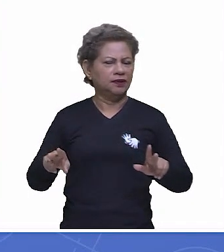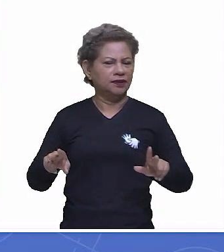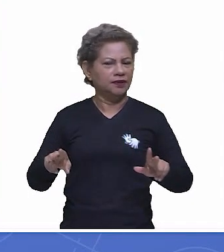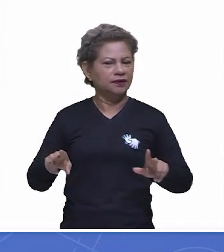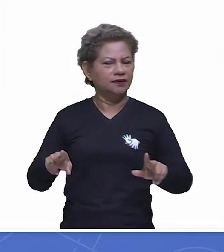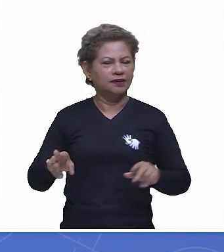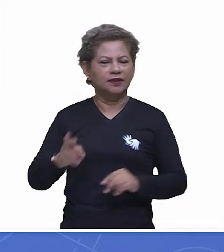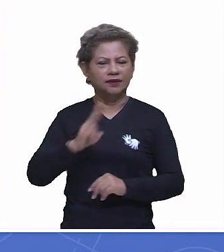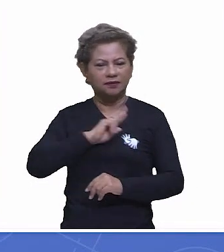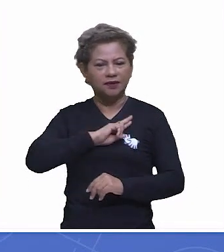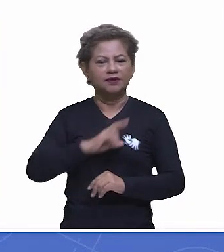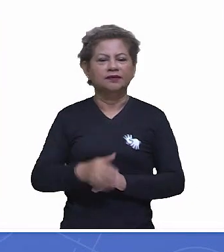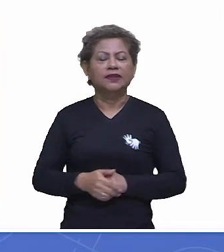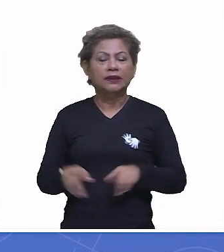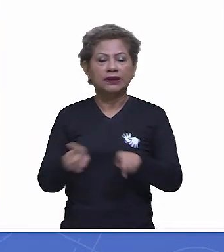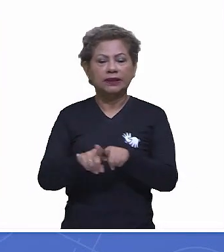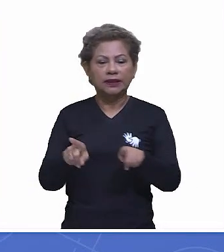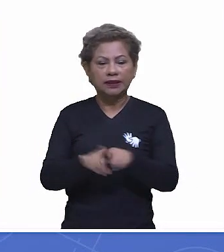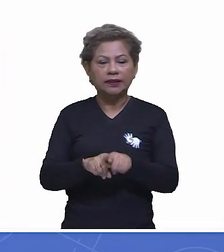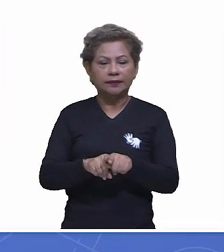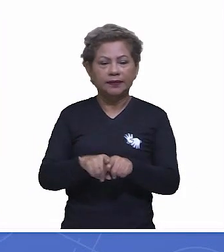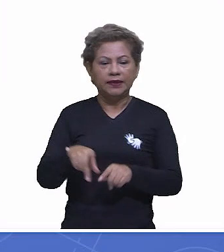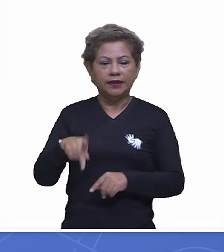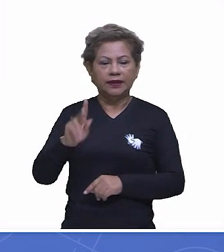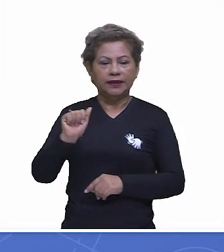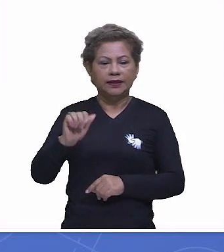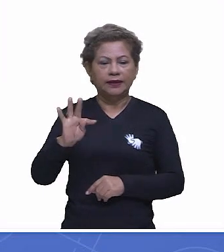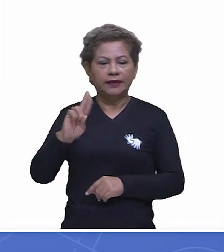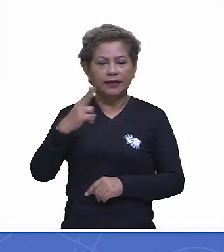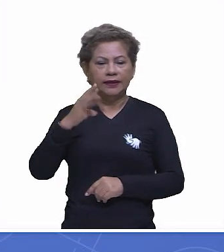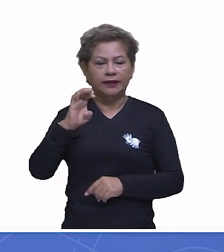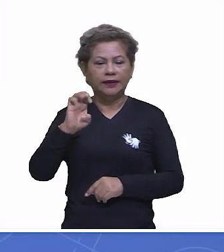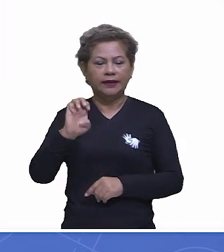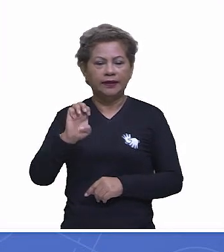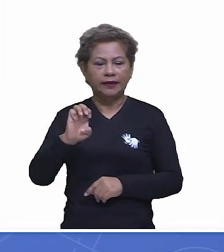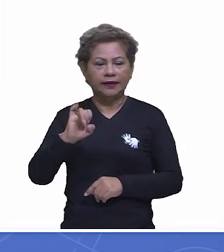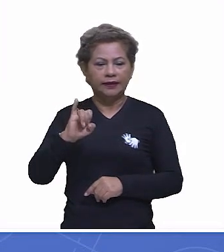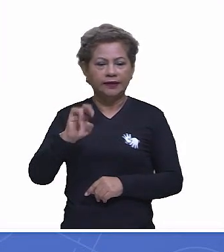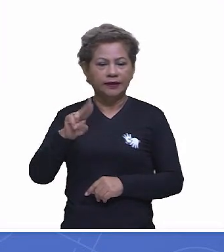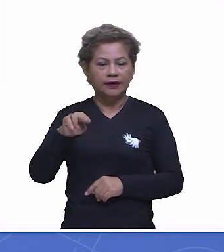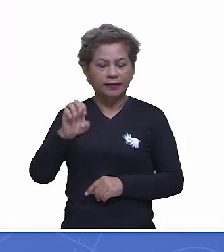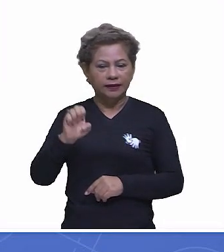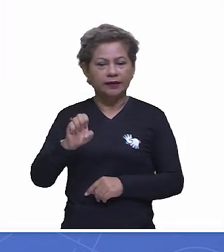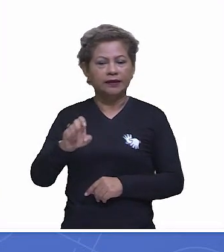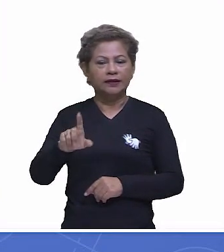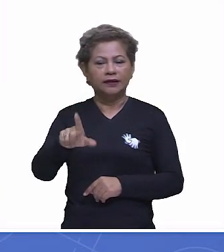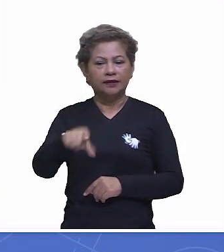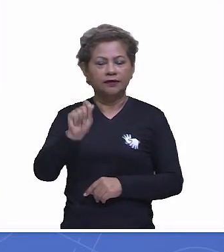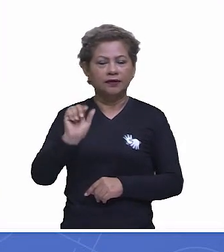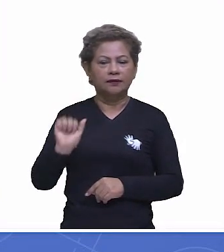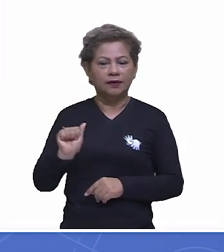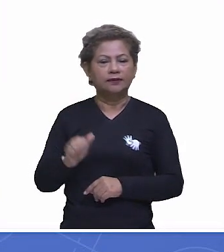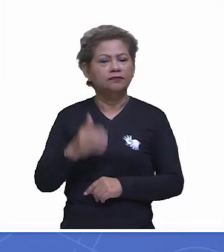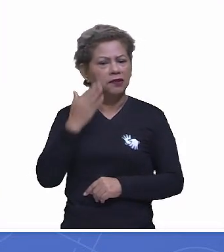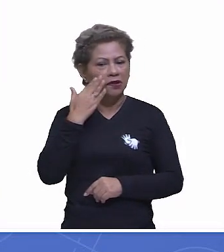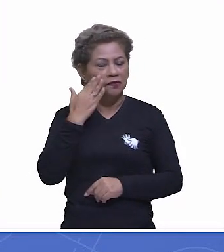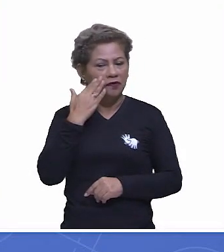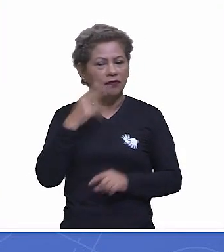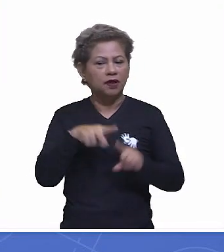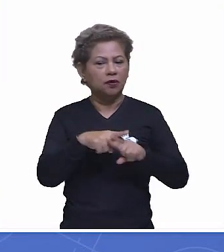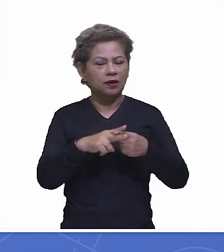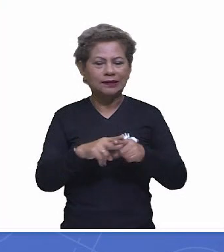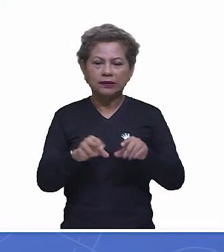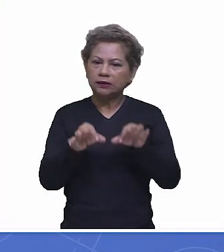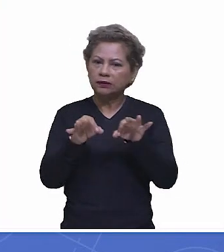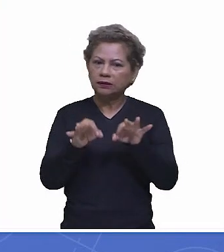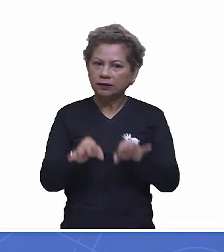E. E aí nós temos Kathleen também aí apostando na letra A. Vamos ver agora, gente, então, a resposta